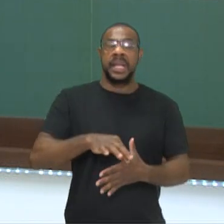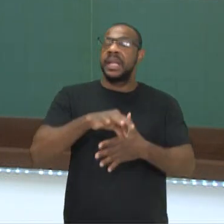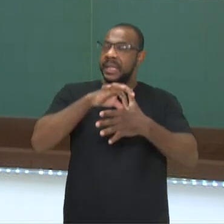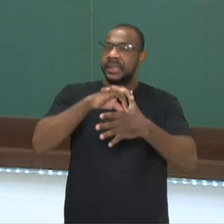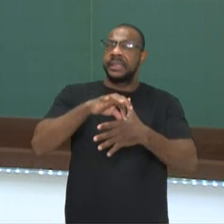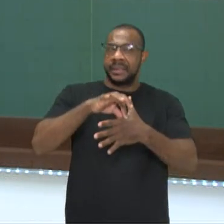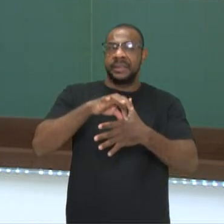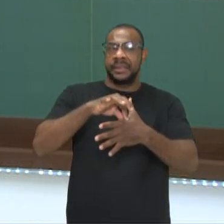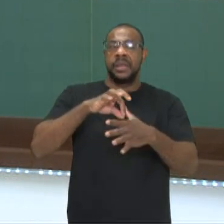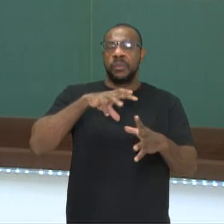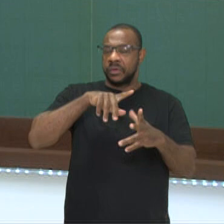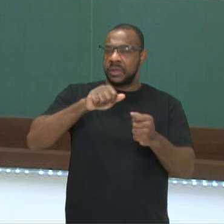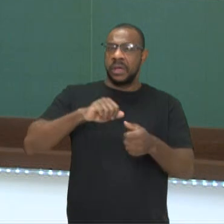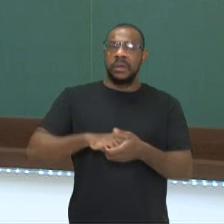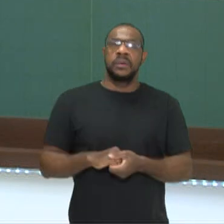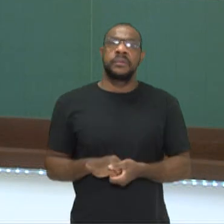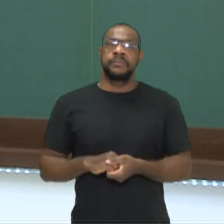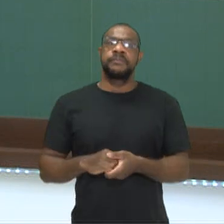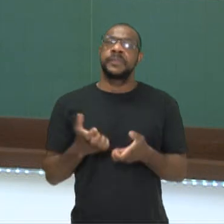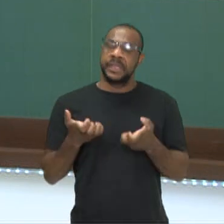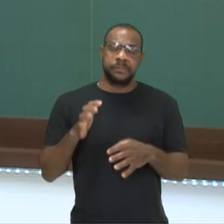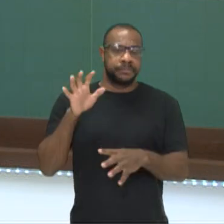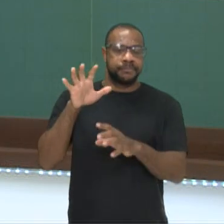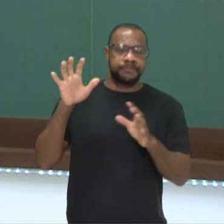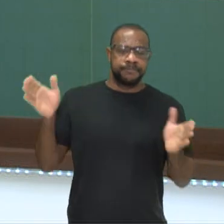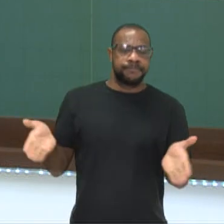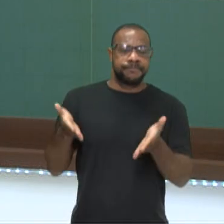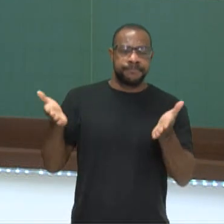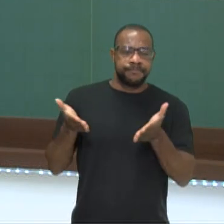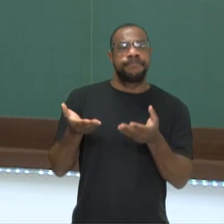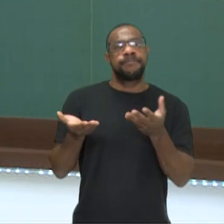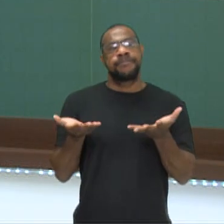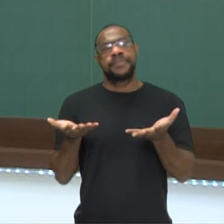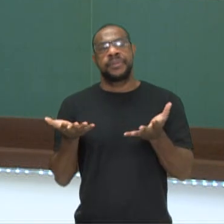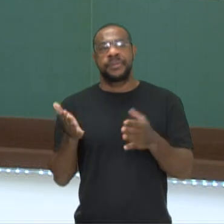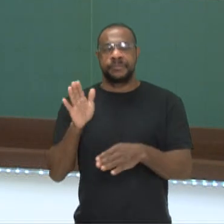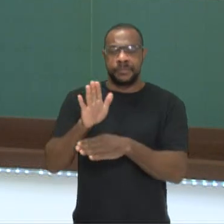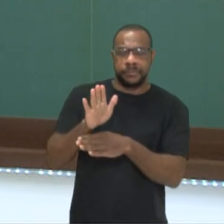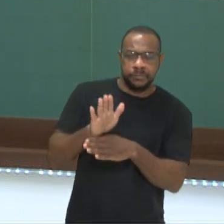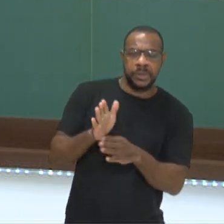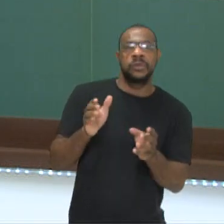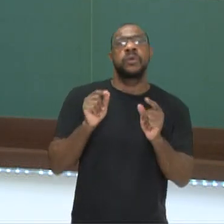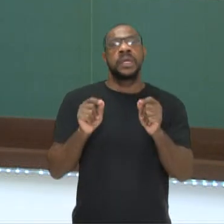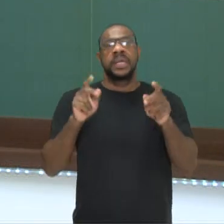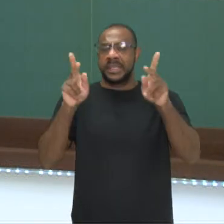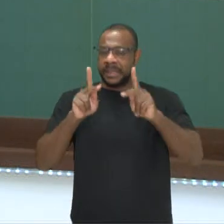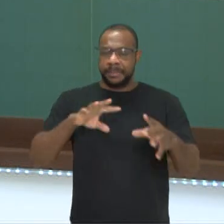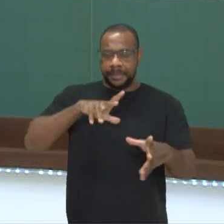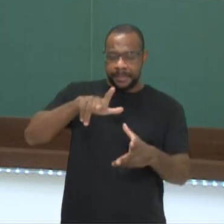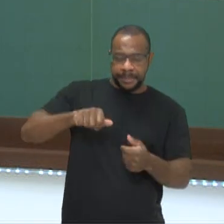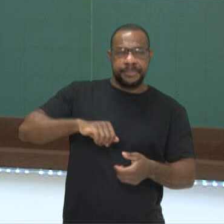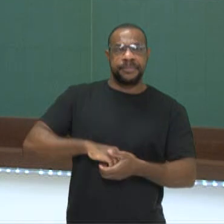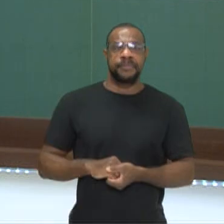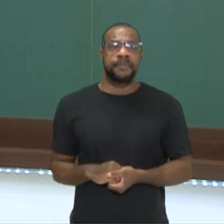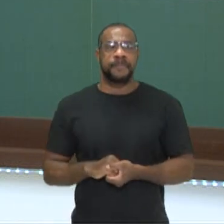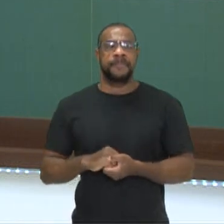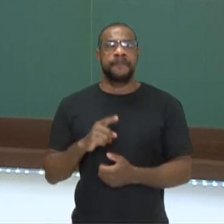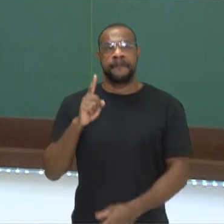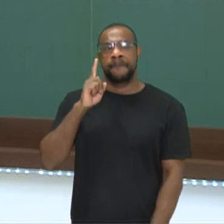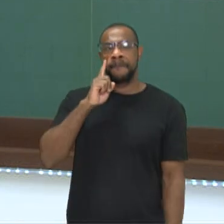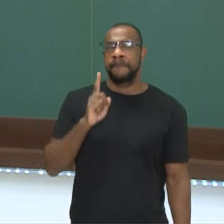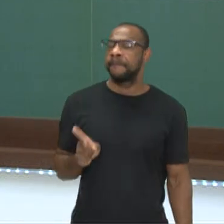mundiais buscando a paz entre as nações. Já no contexto brasileiro das religiões de